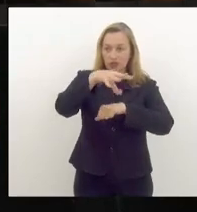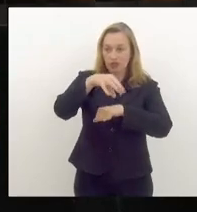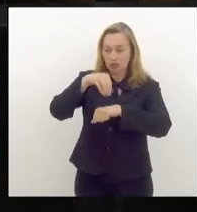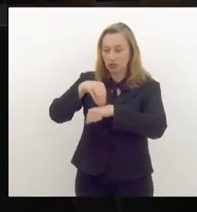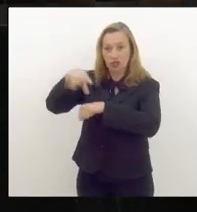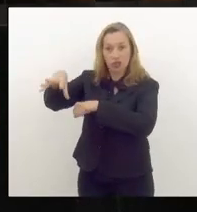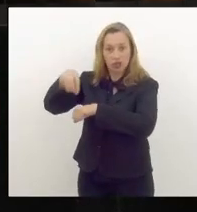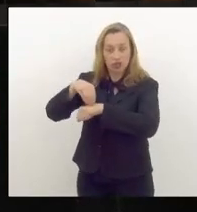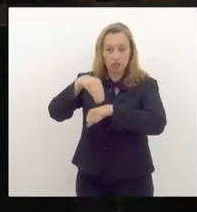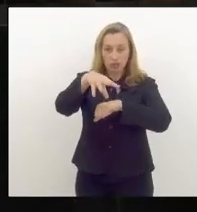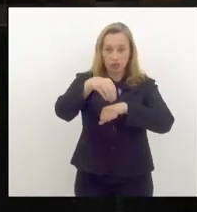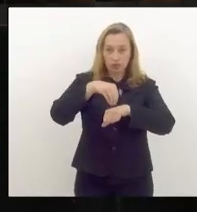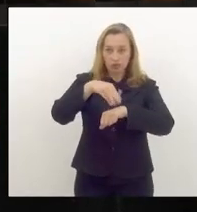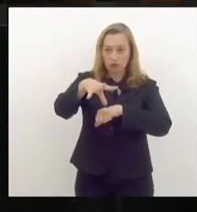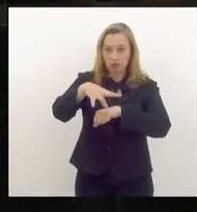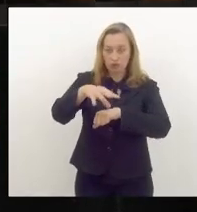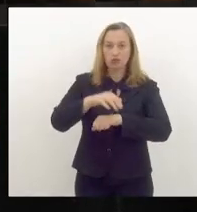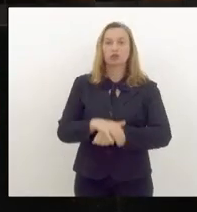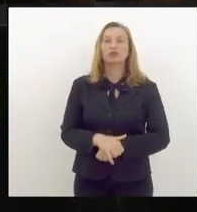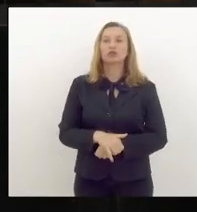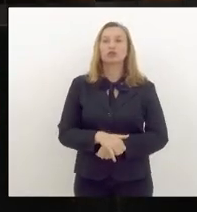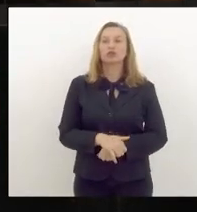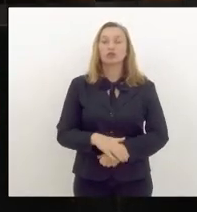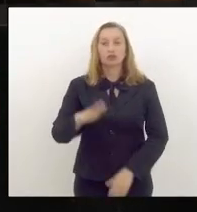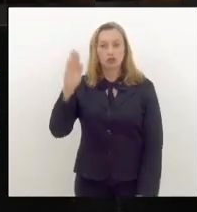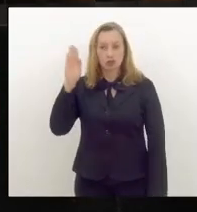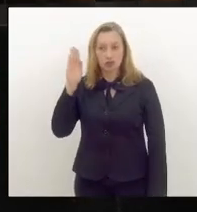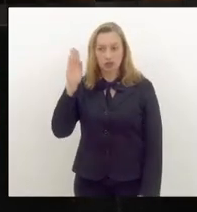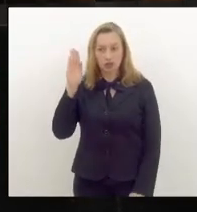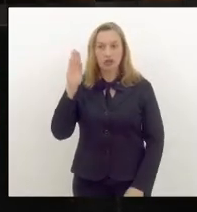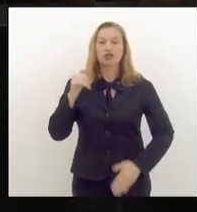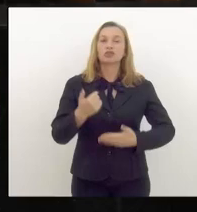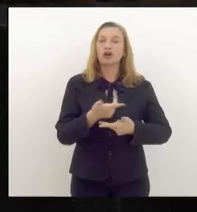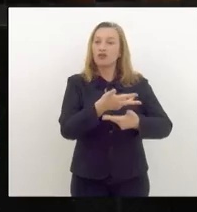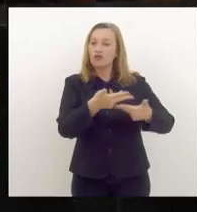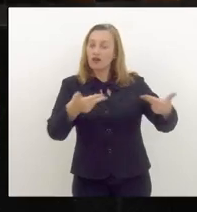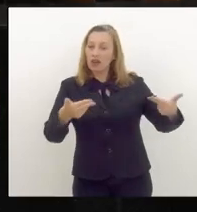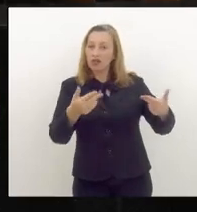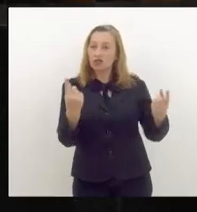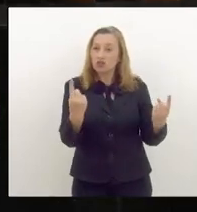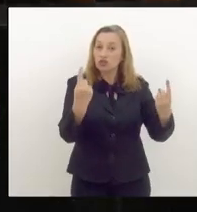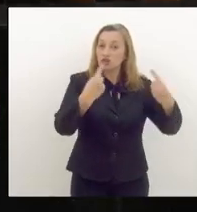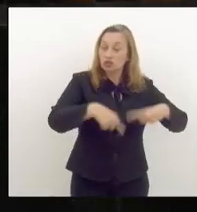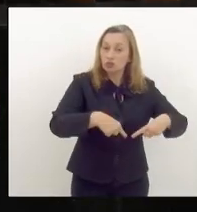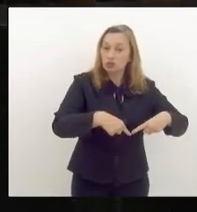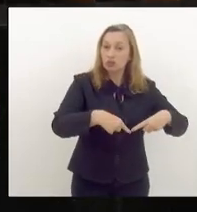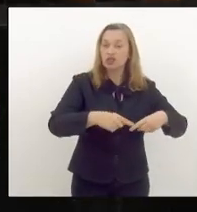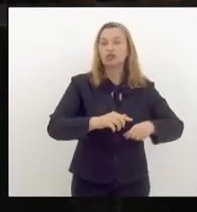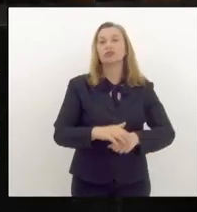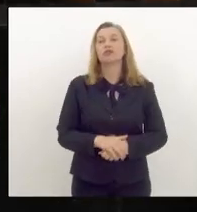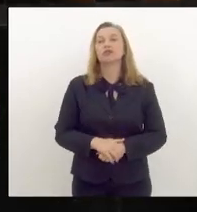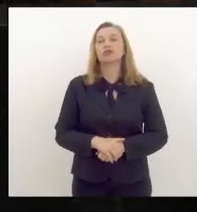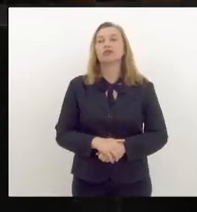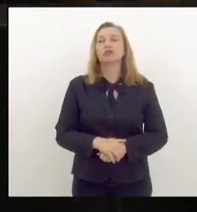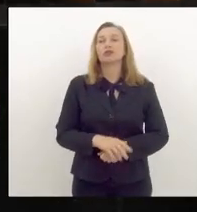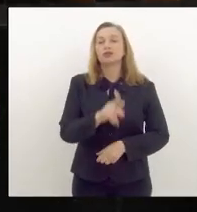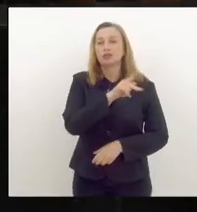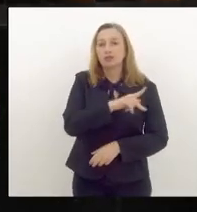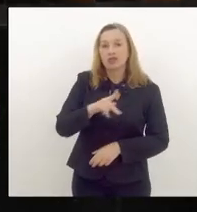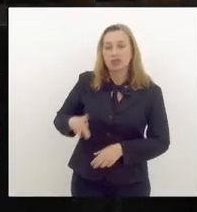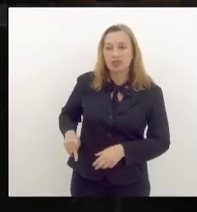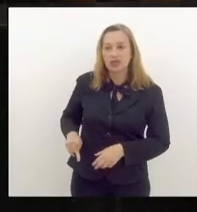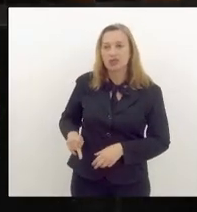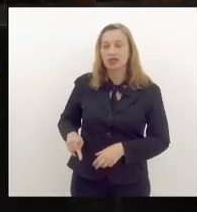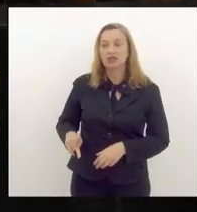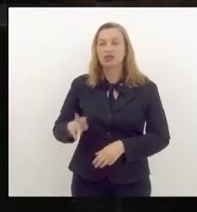os seus respectivos candidatos as mais diversas disputas existentes de Presidente da